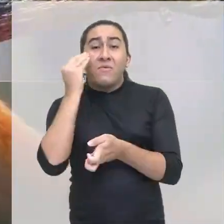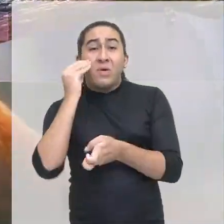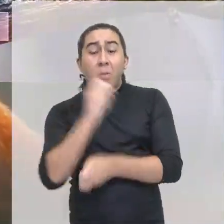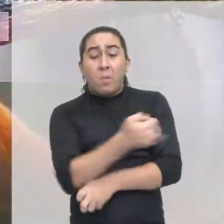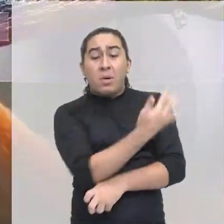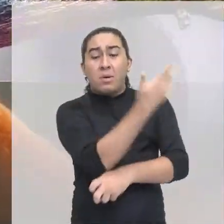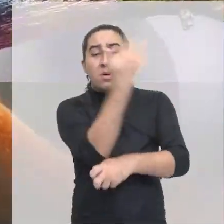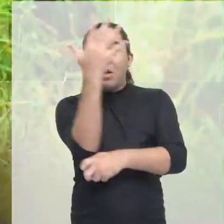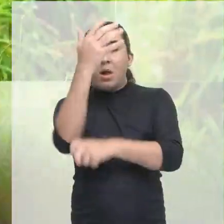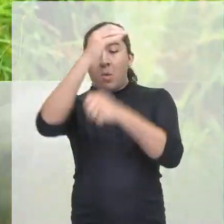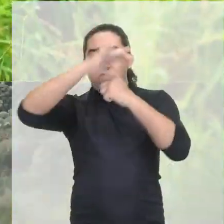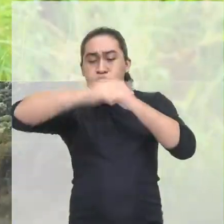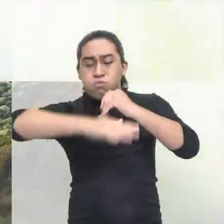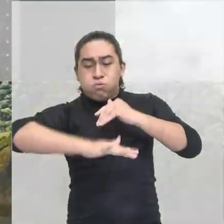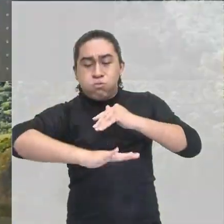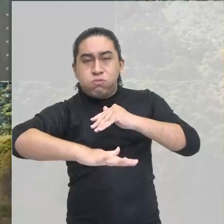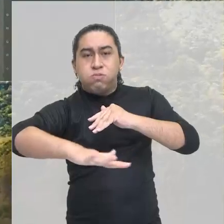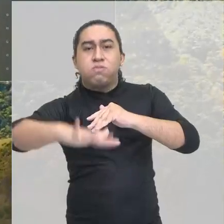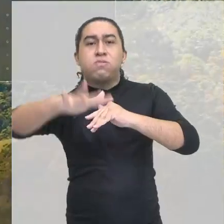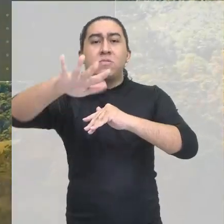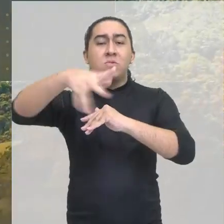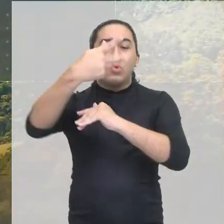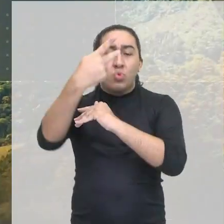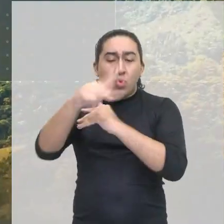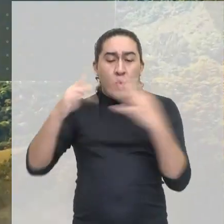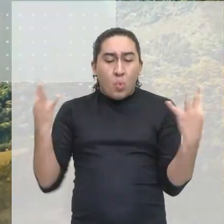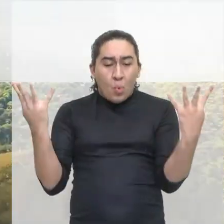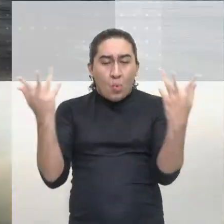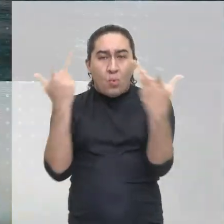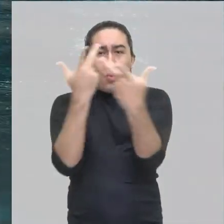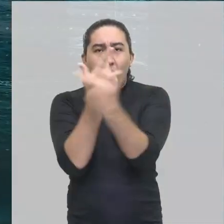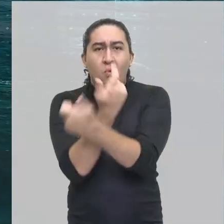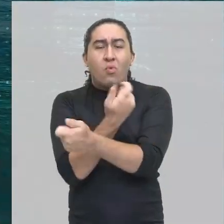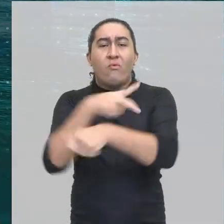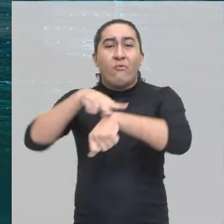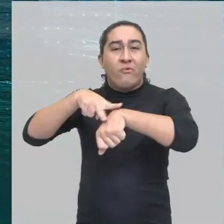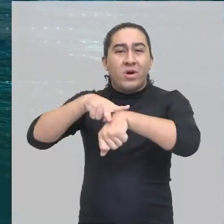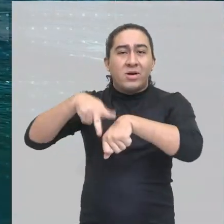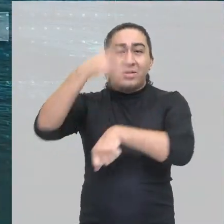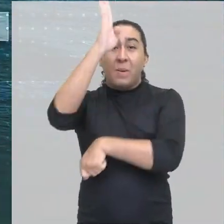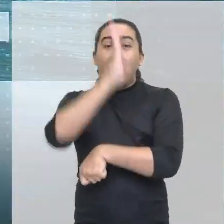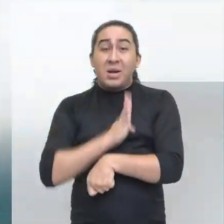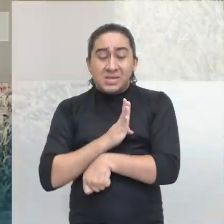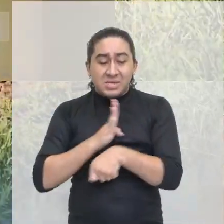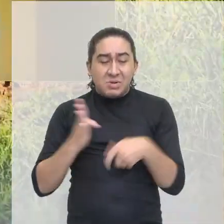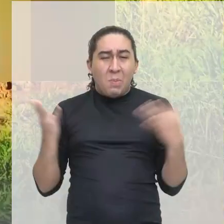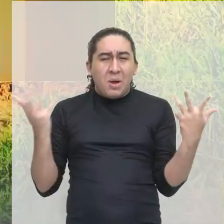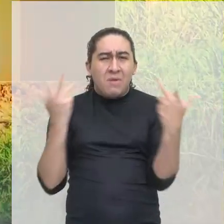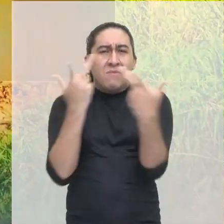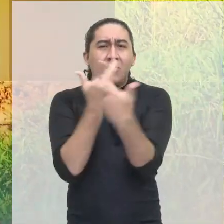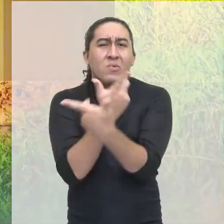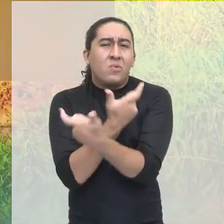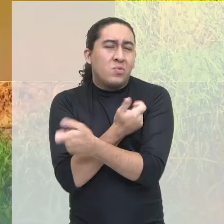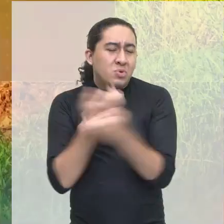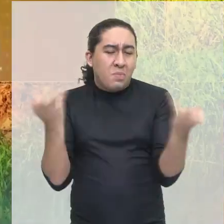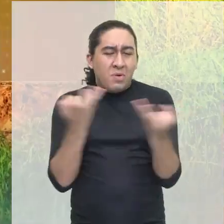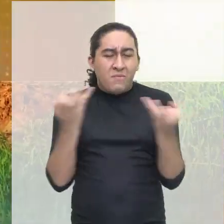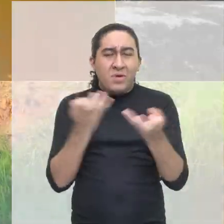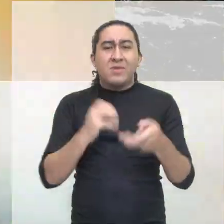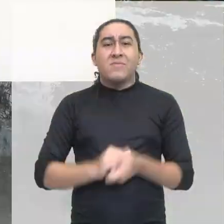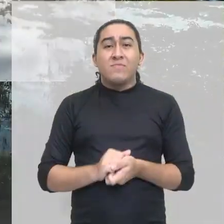pelos salões arrastando o seu vestido rendado. Brasil, terra boa e gostosa, da